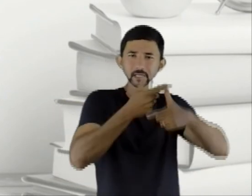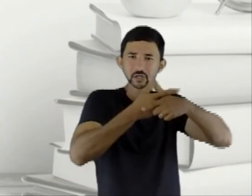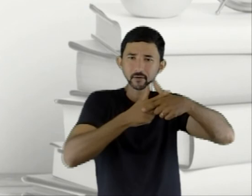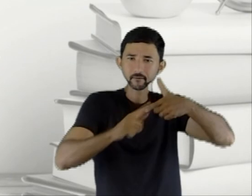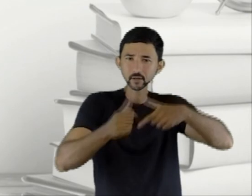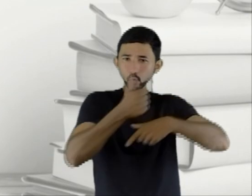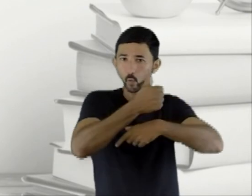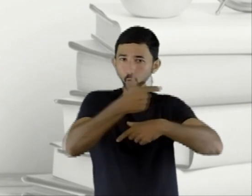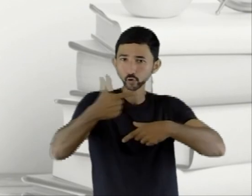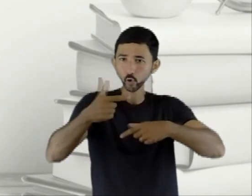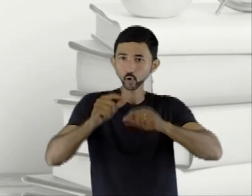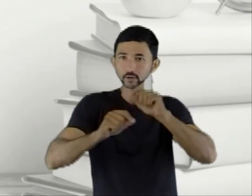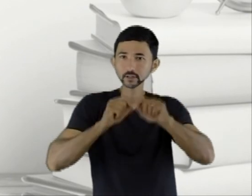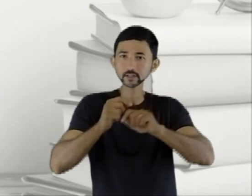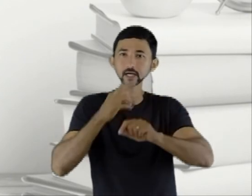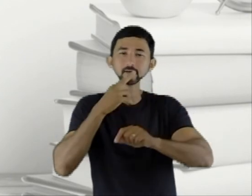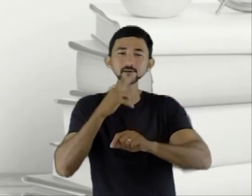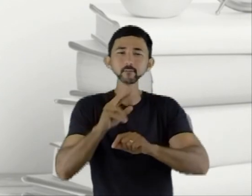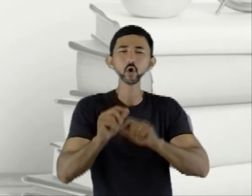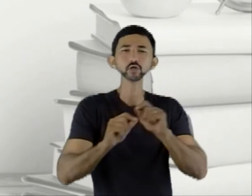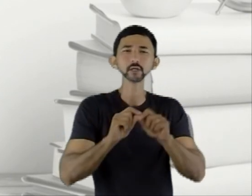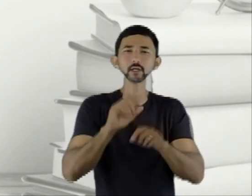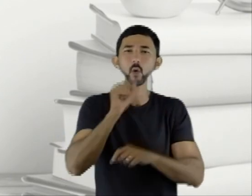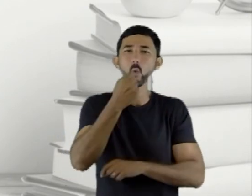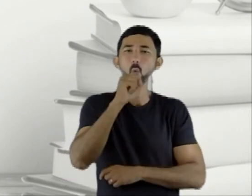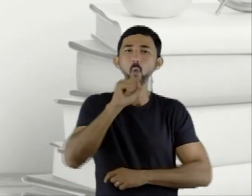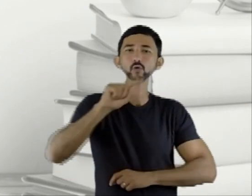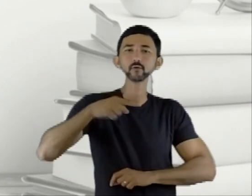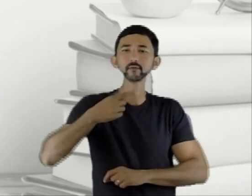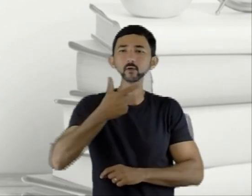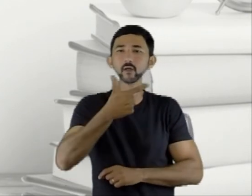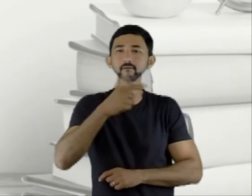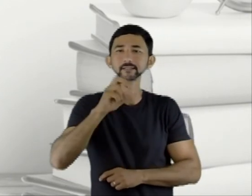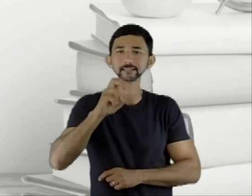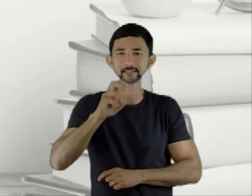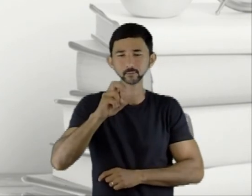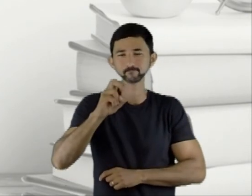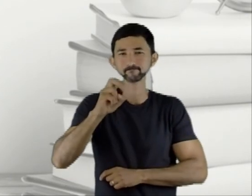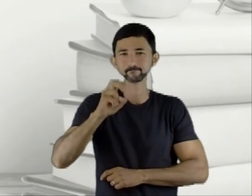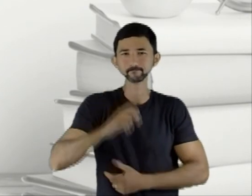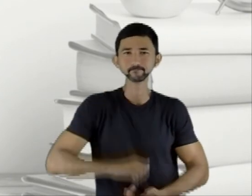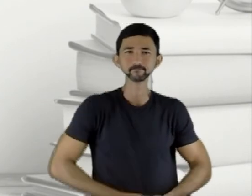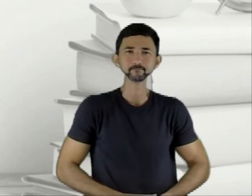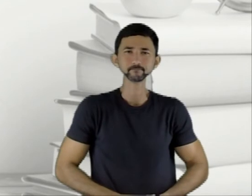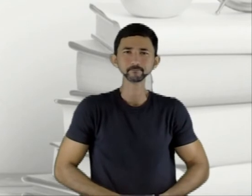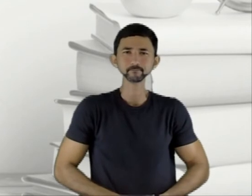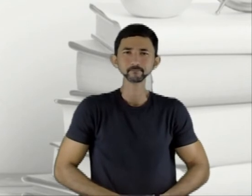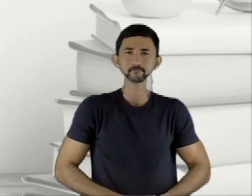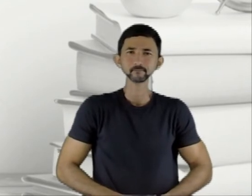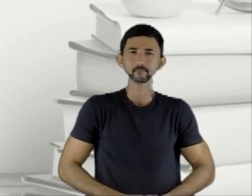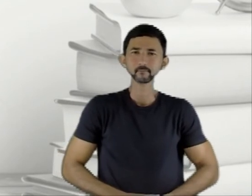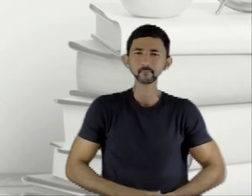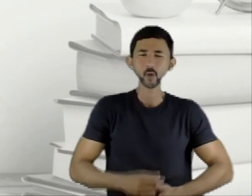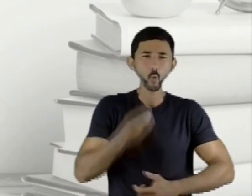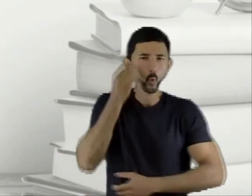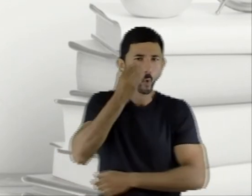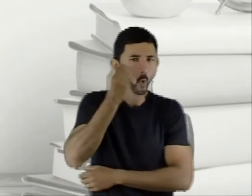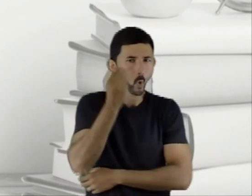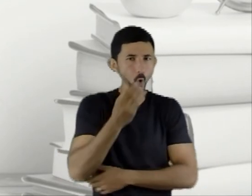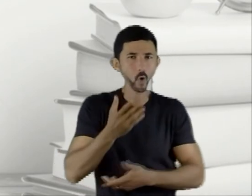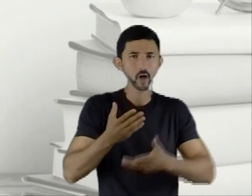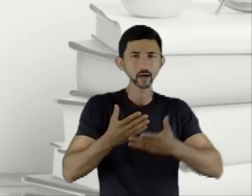por 12, você tem a média, 8,25. Certo? Então, você observa aqui, como a gente